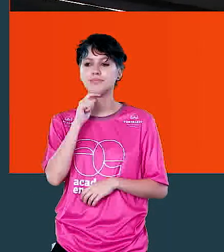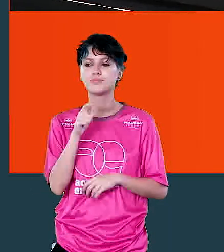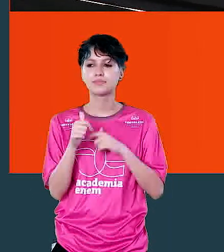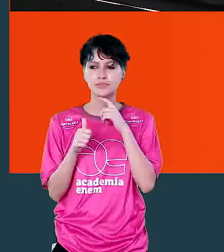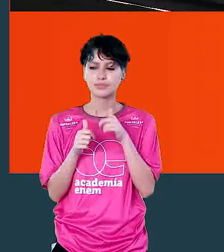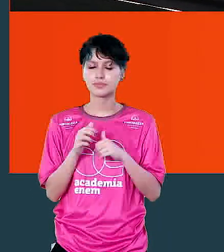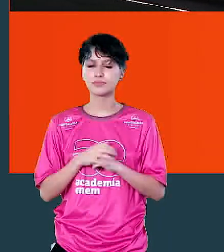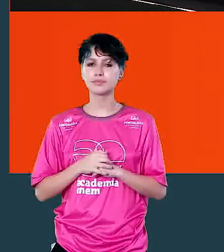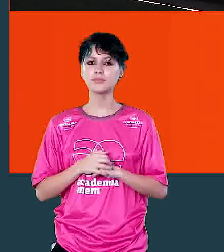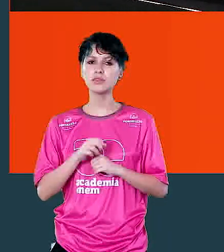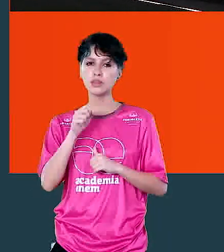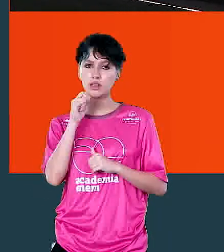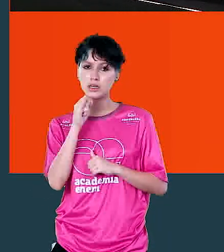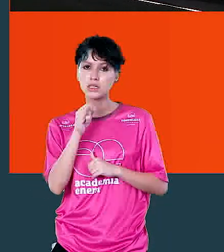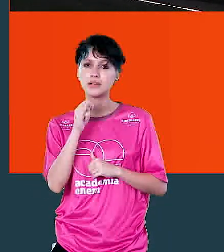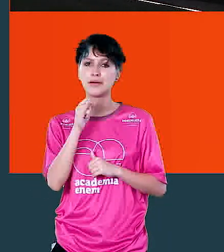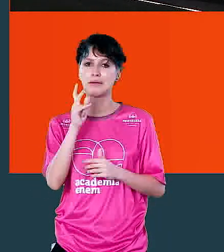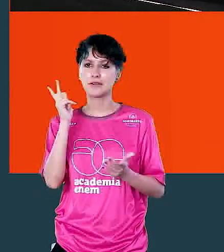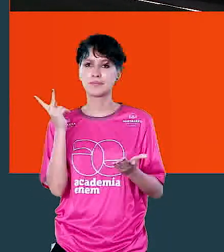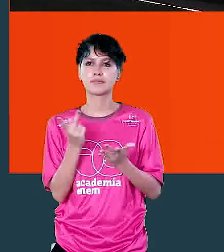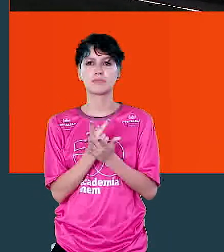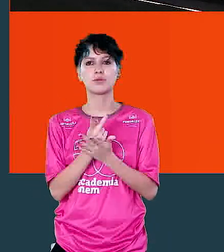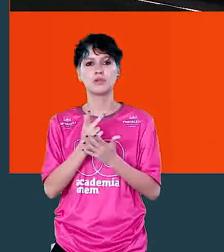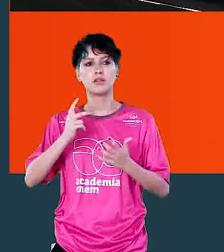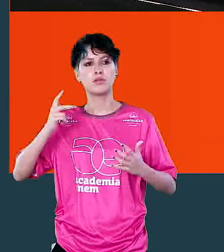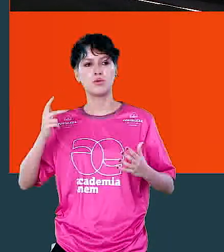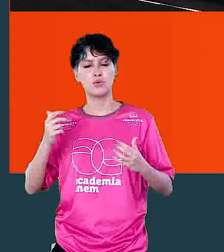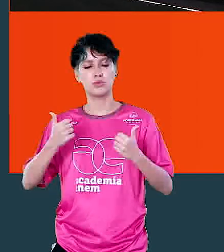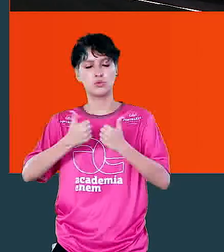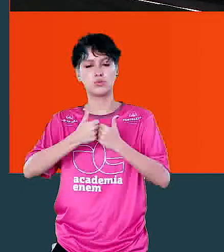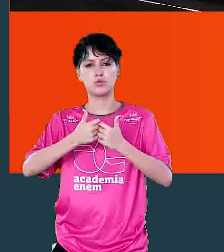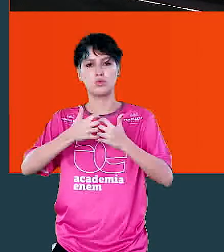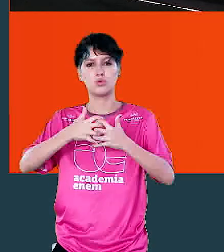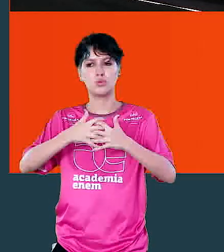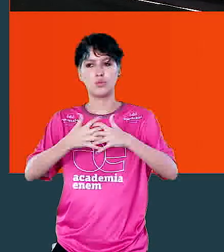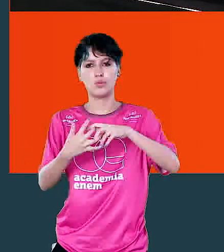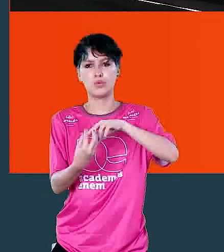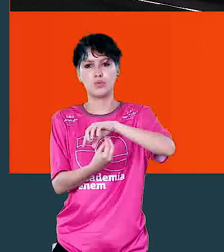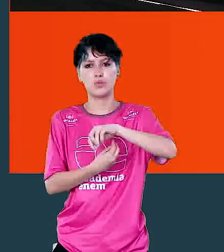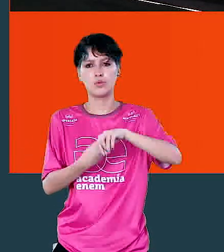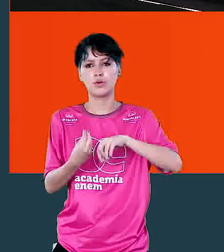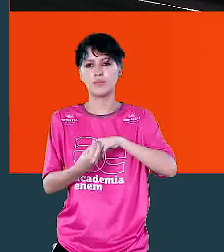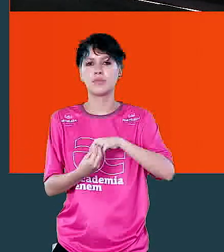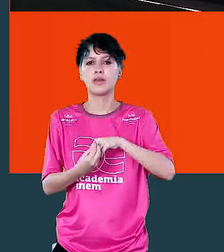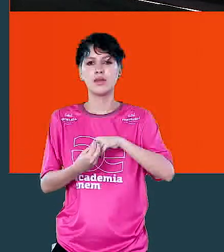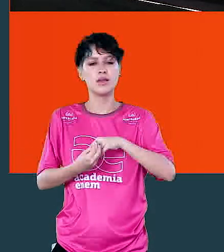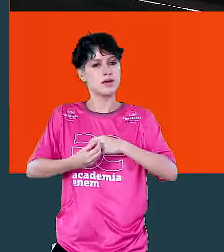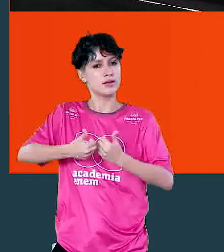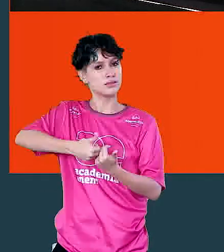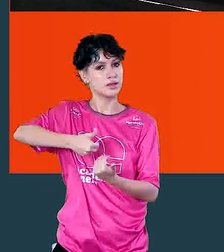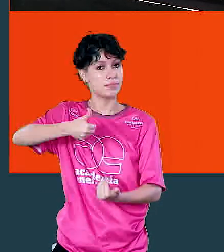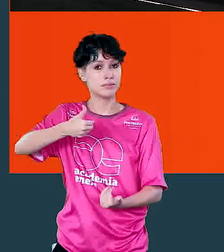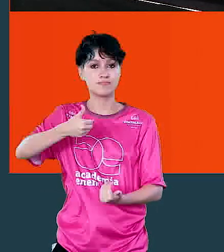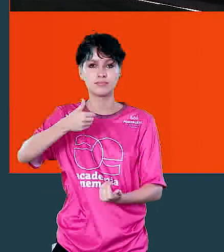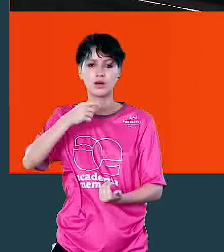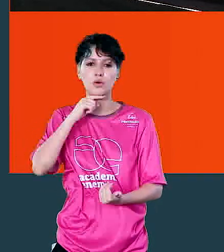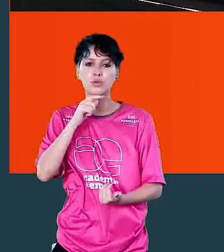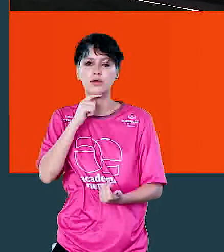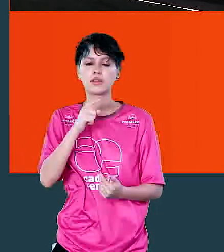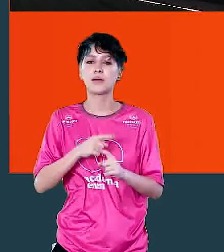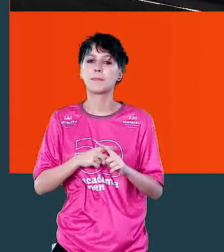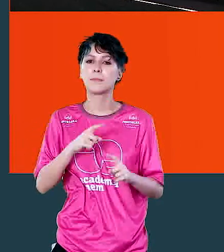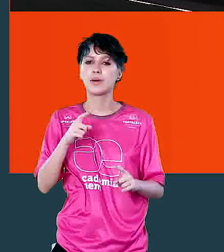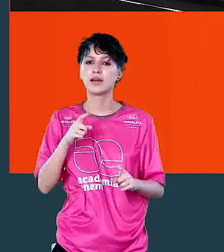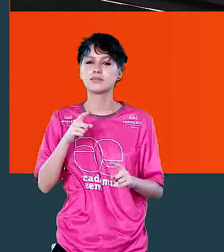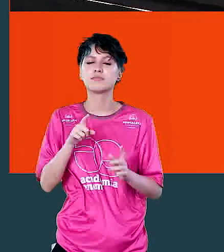Se existisse reação e eles se degradassem, não ia ficar nada em cima da superfície. Mas se tu fizer uma simples pesquisa na